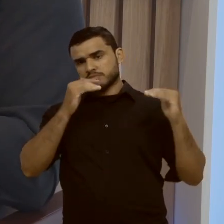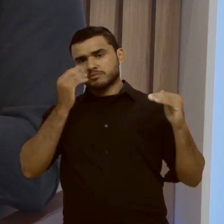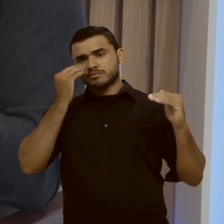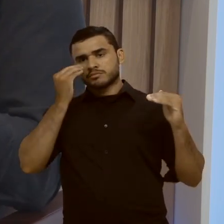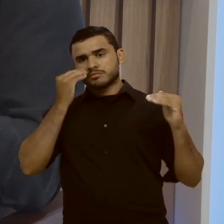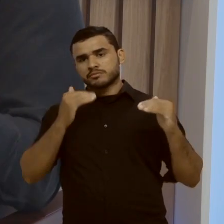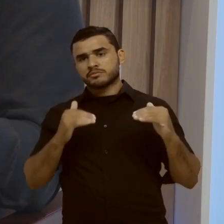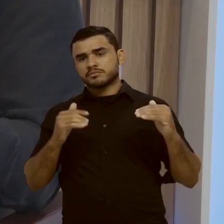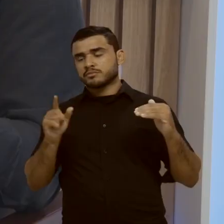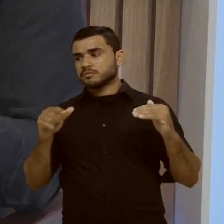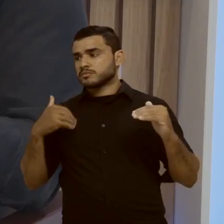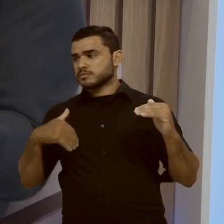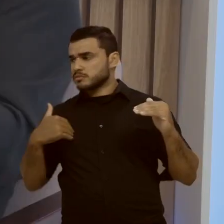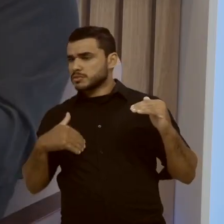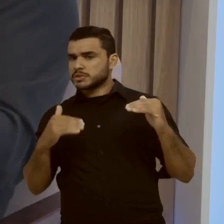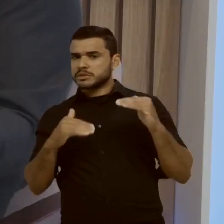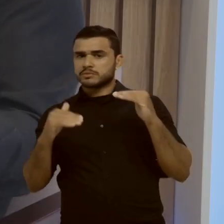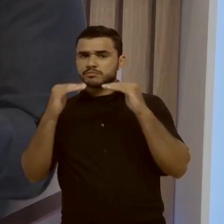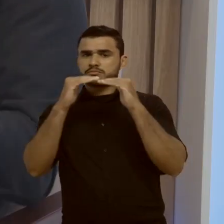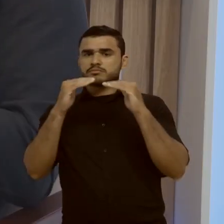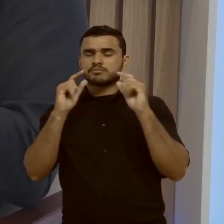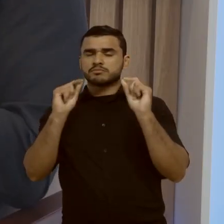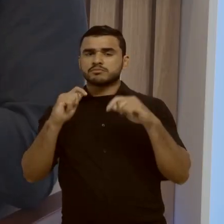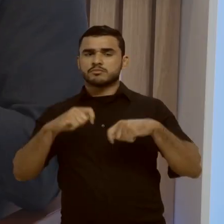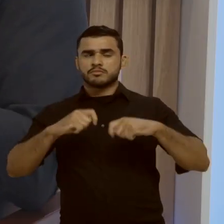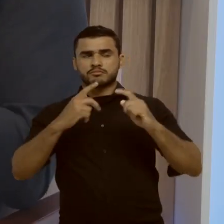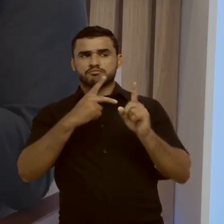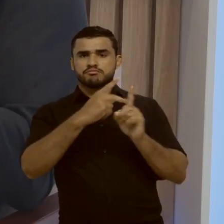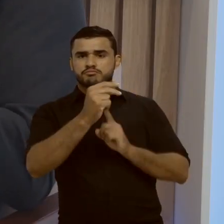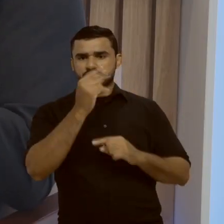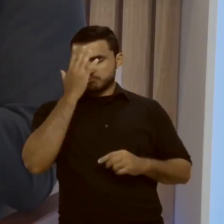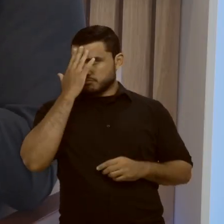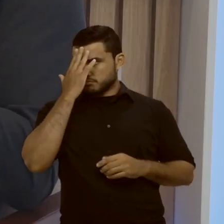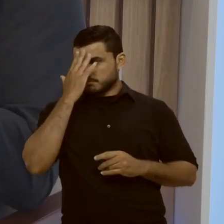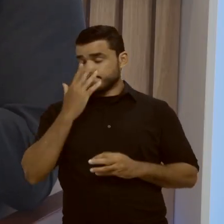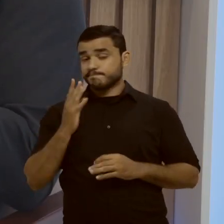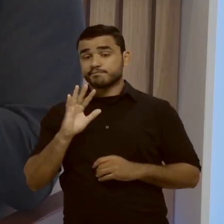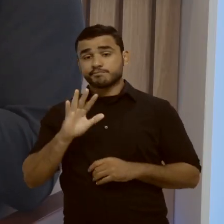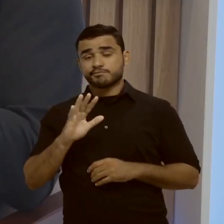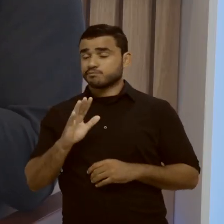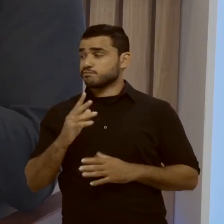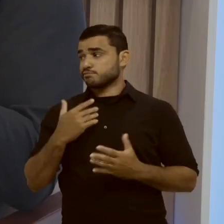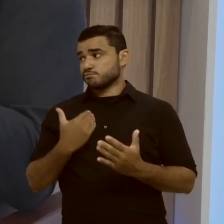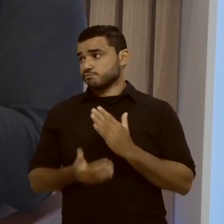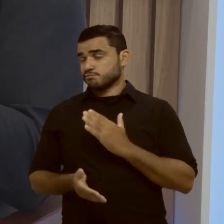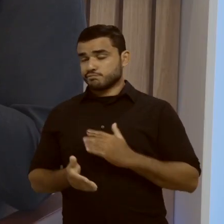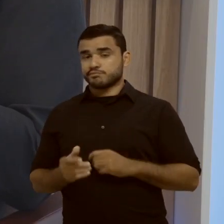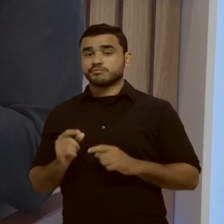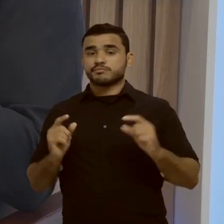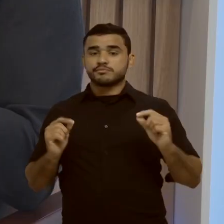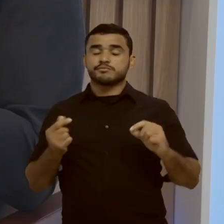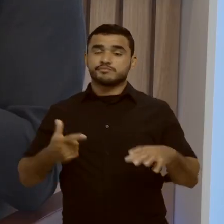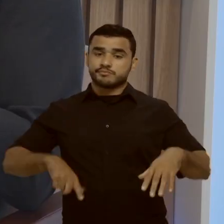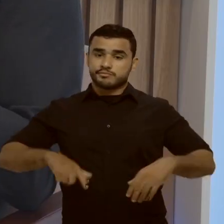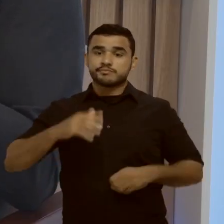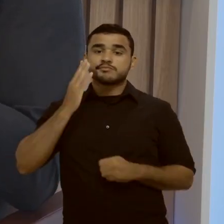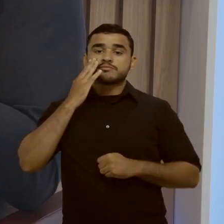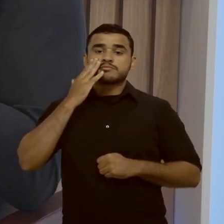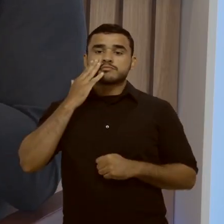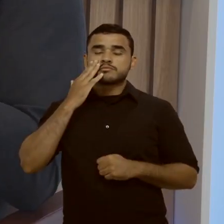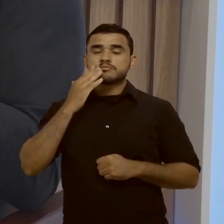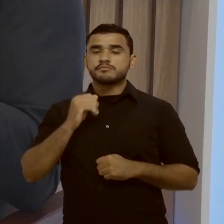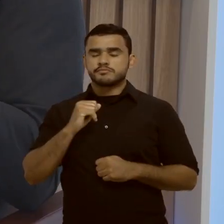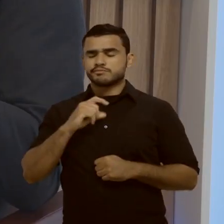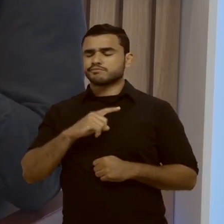jogo mais de igual para igual, até vencendo, por que não, o Internacional. Mas não foi isso que aconteceu. De novo, a gente viu